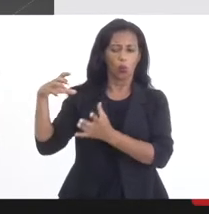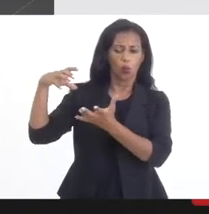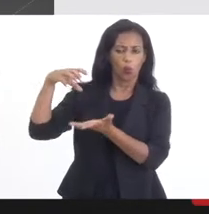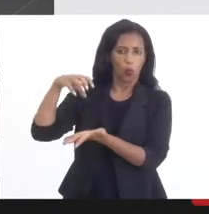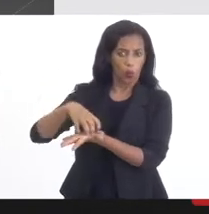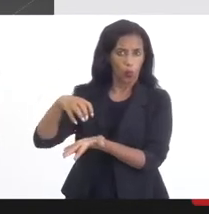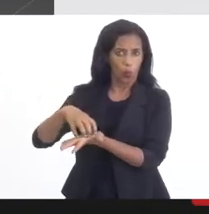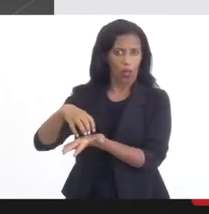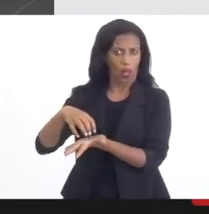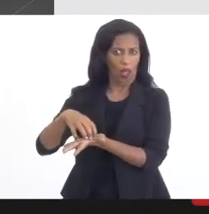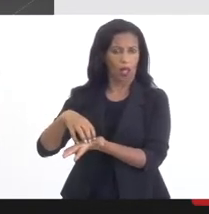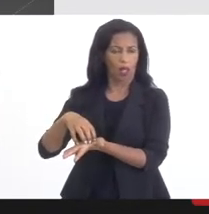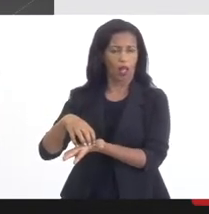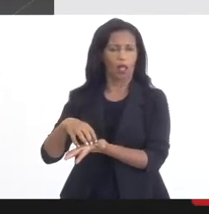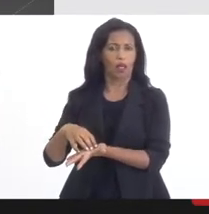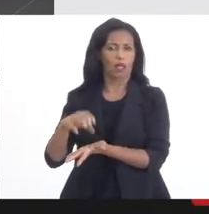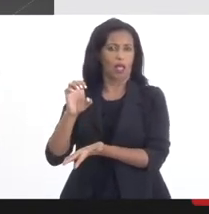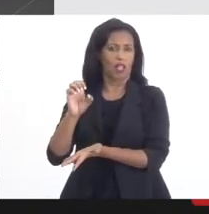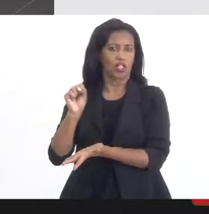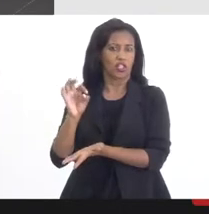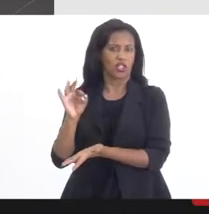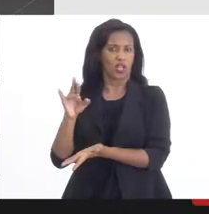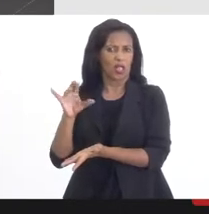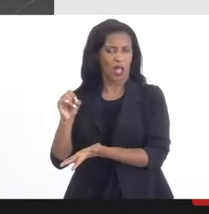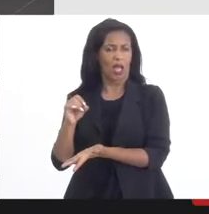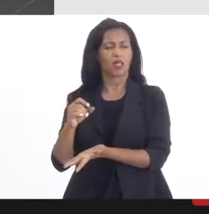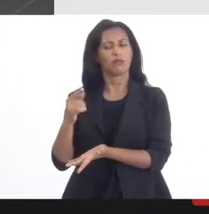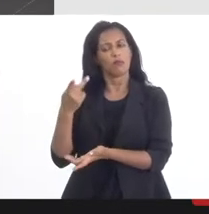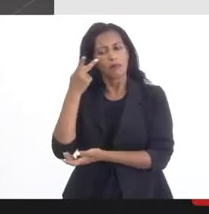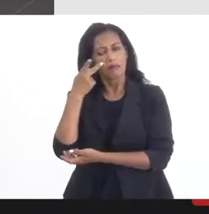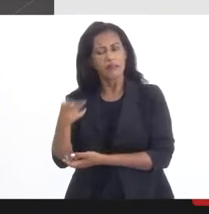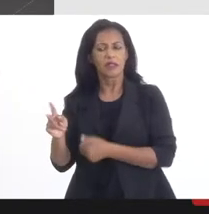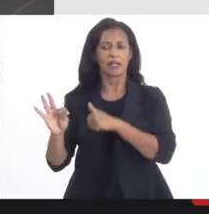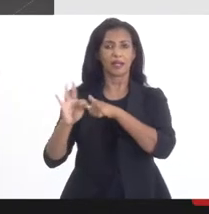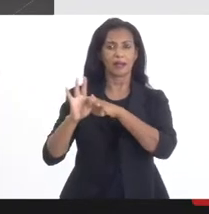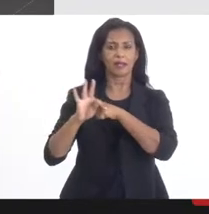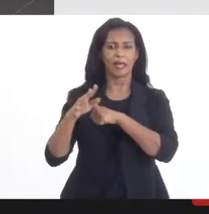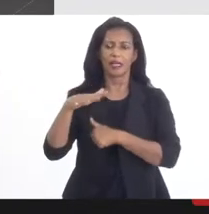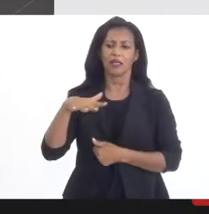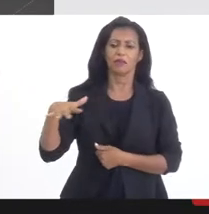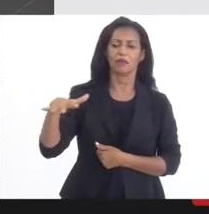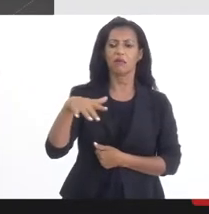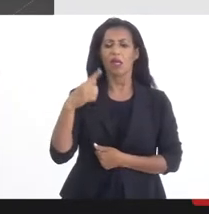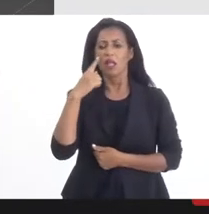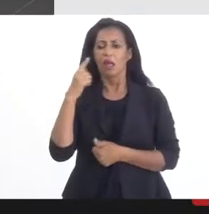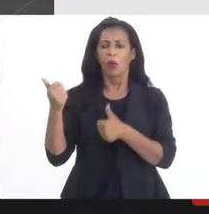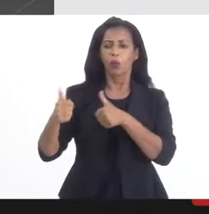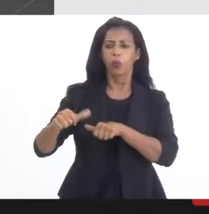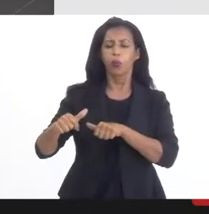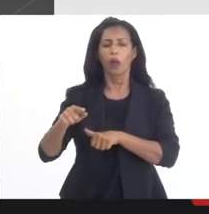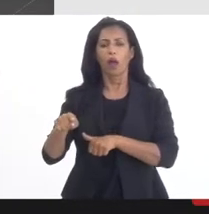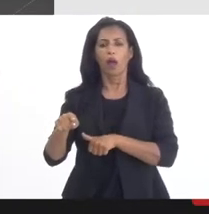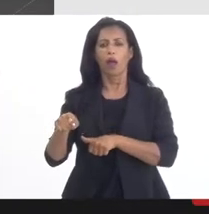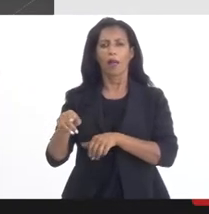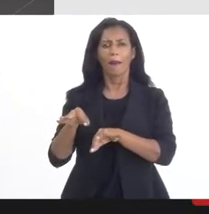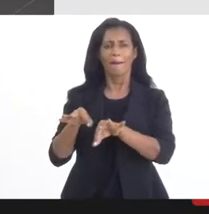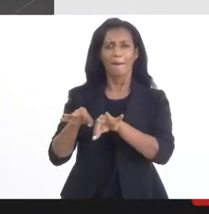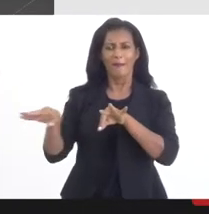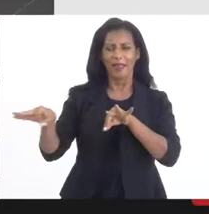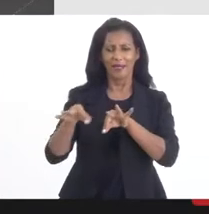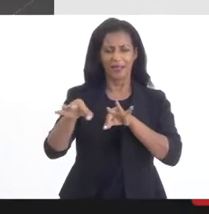Contudo, foi feita também uma inspeção técnica naquele espaço e se verificou-se que, em termos de metragem